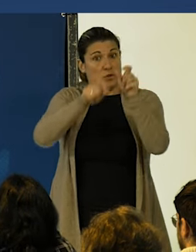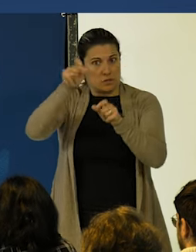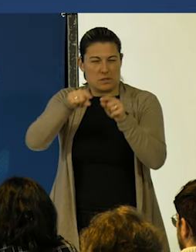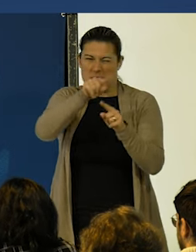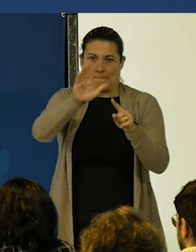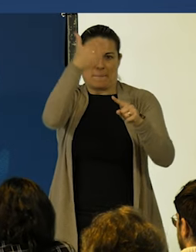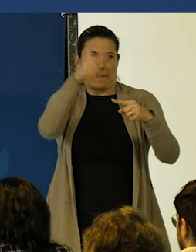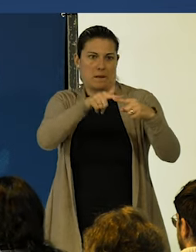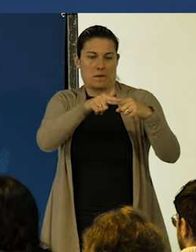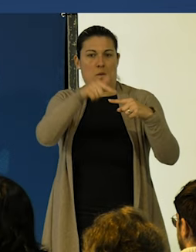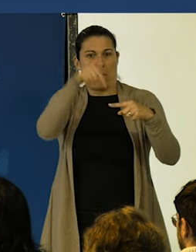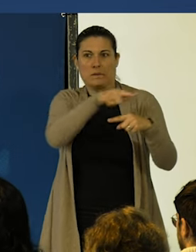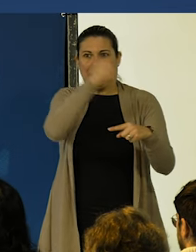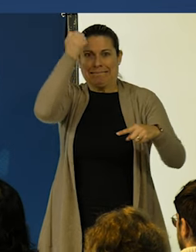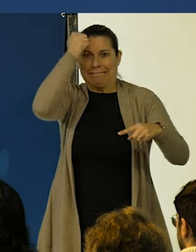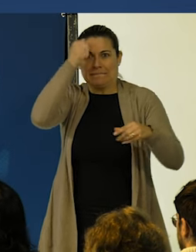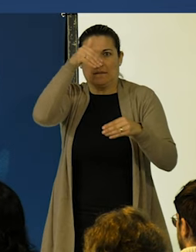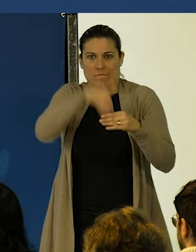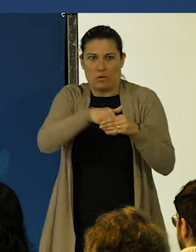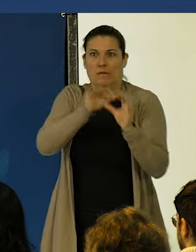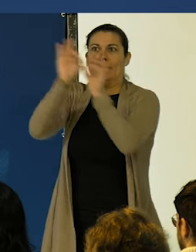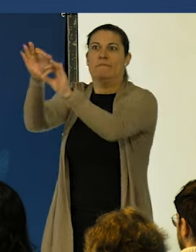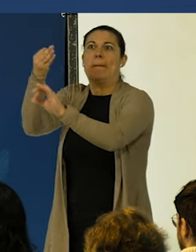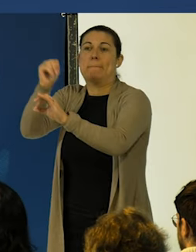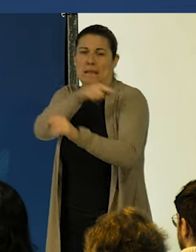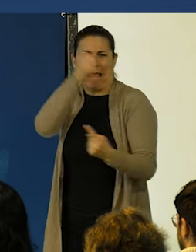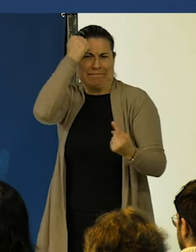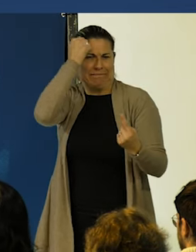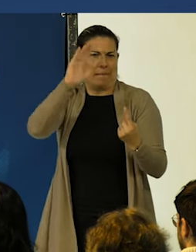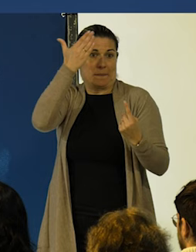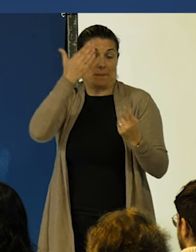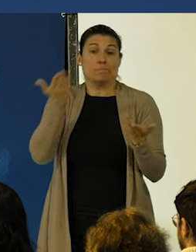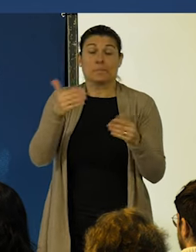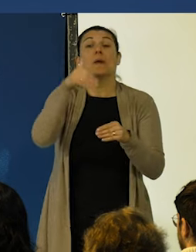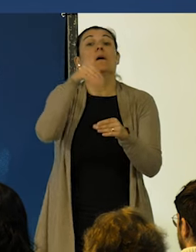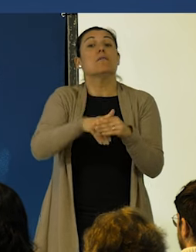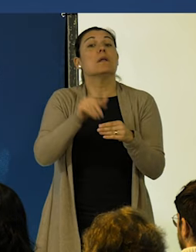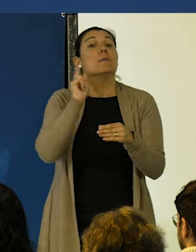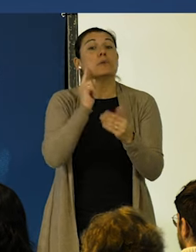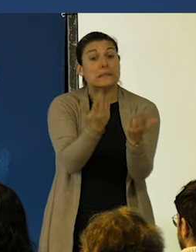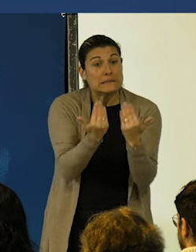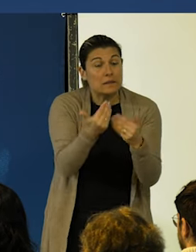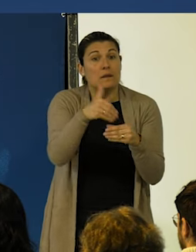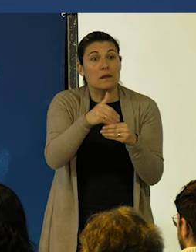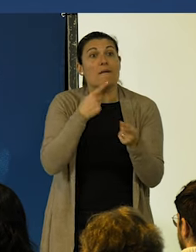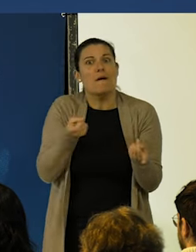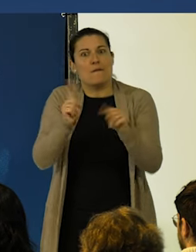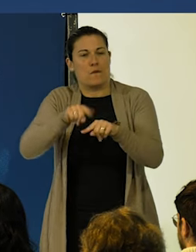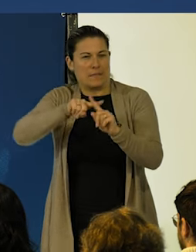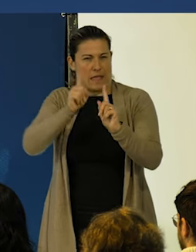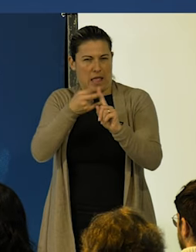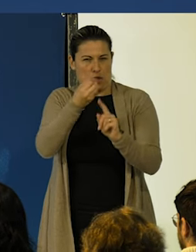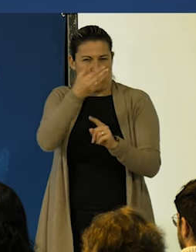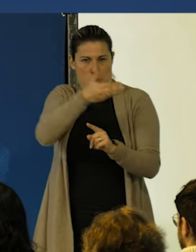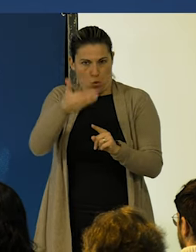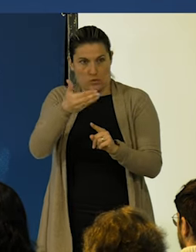primeiros a arrependerem-se do voto útil no Partido Socialista. O apelo ao voto útil regressou nas eleições de 2011, já depois